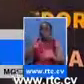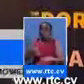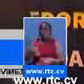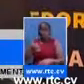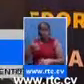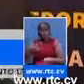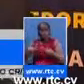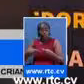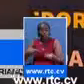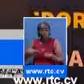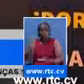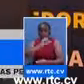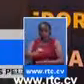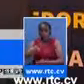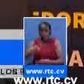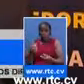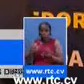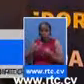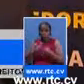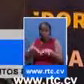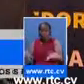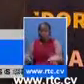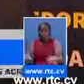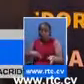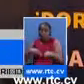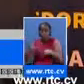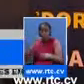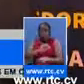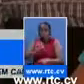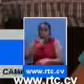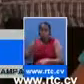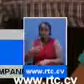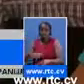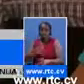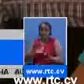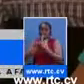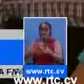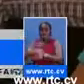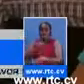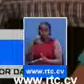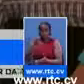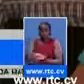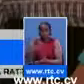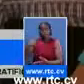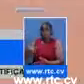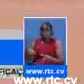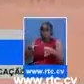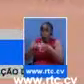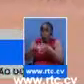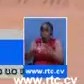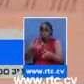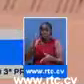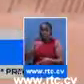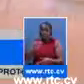que querem montar e expandir o seu negócio, independentemente da idade, podem ter acesso ao financiamento. O presidente do Conselho Diretivo da Pró-Empresa,